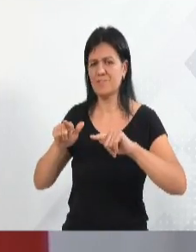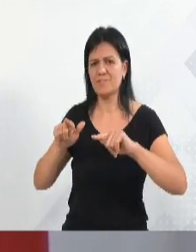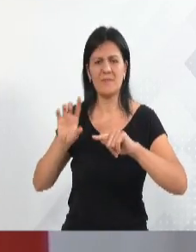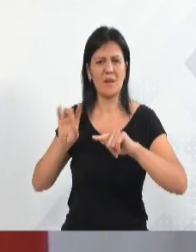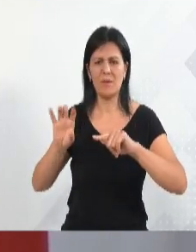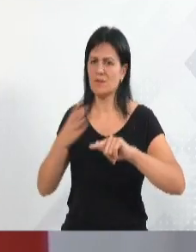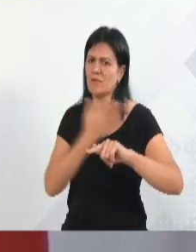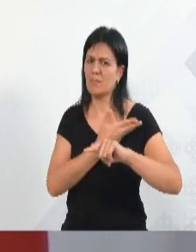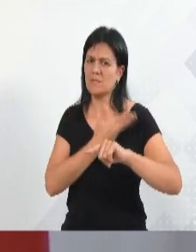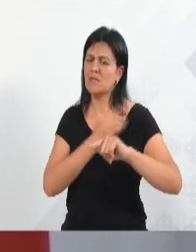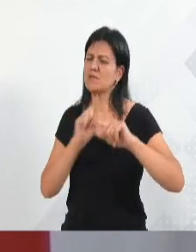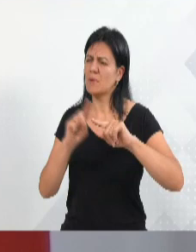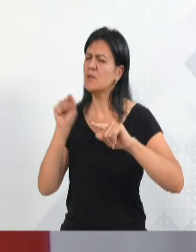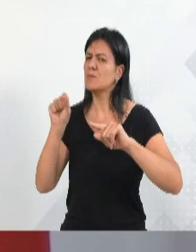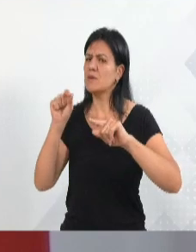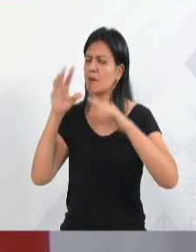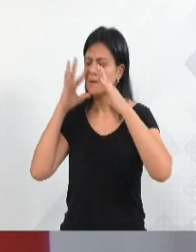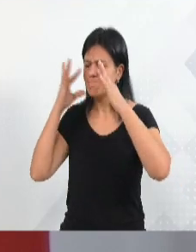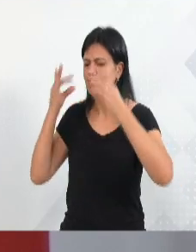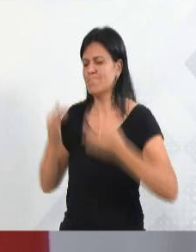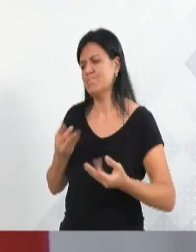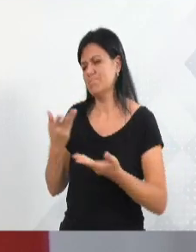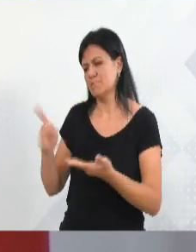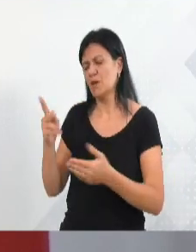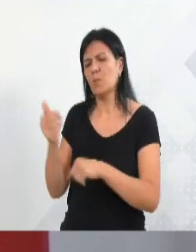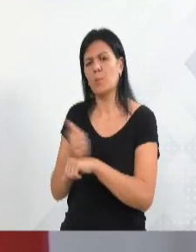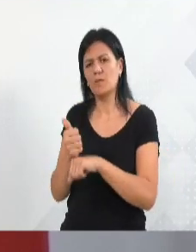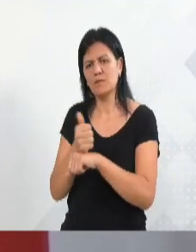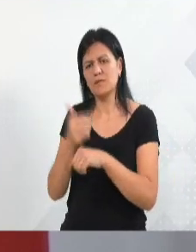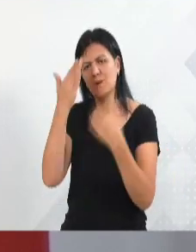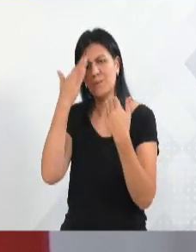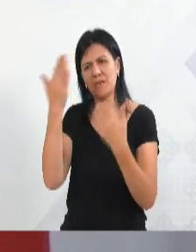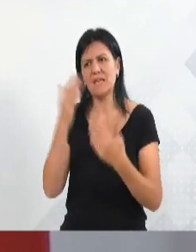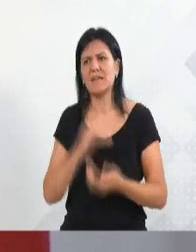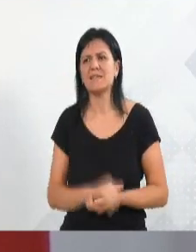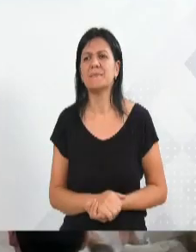de amizade, sim por reconhecimento e mérito profissional. Muito obrigado a todos.